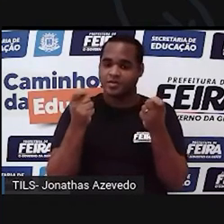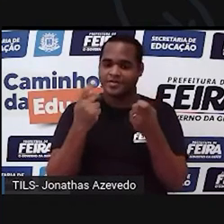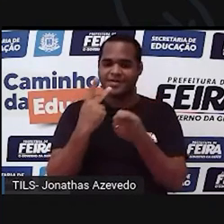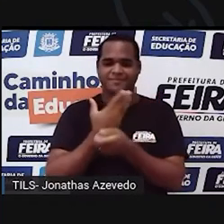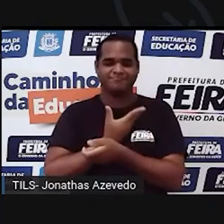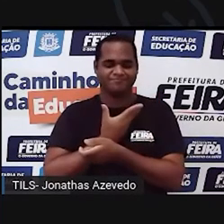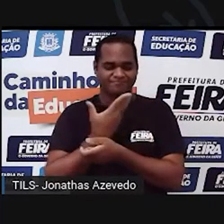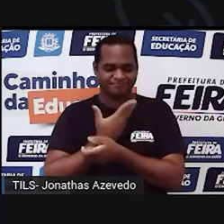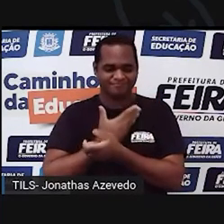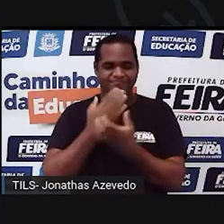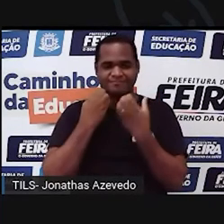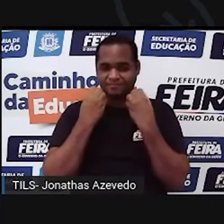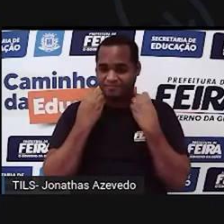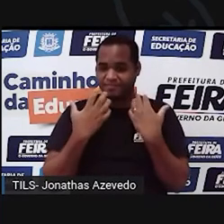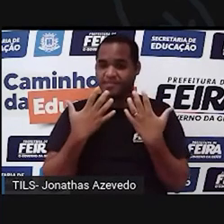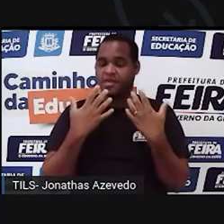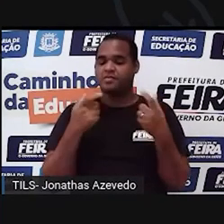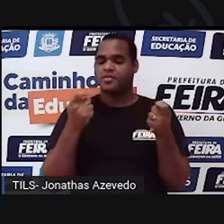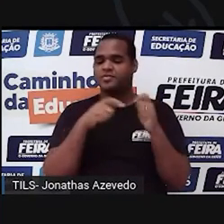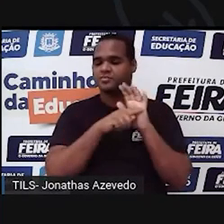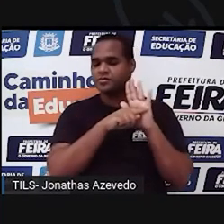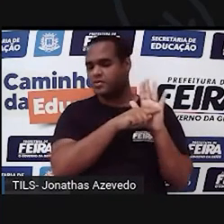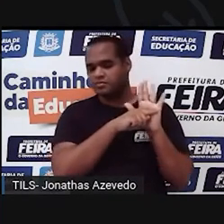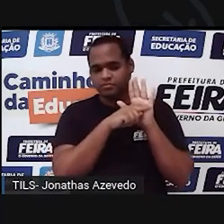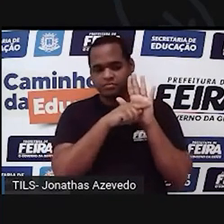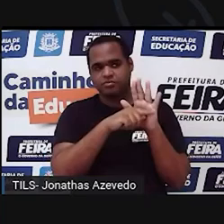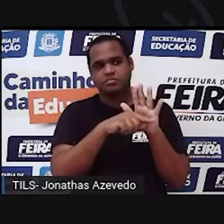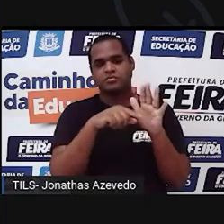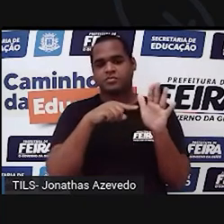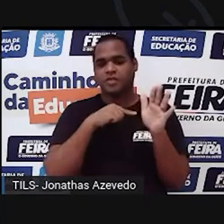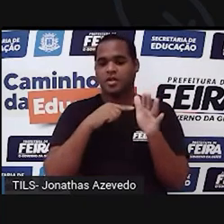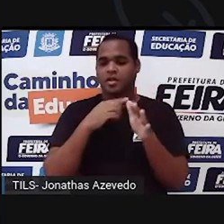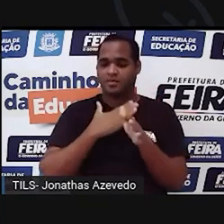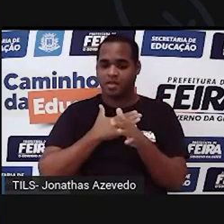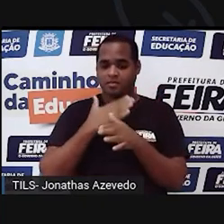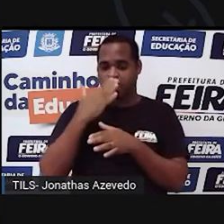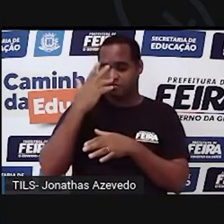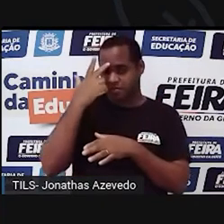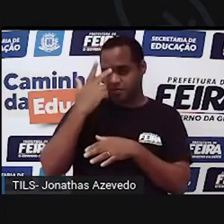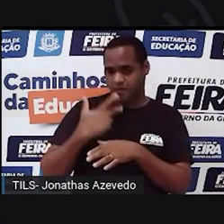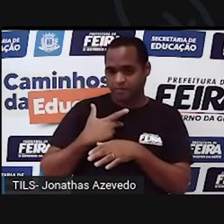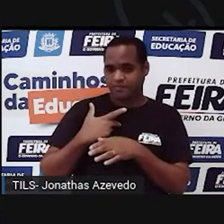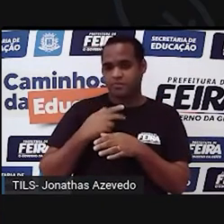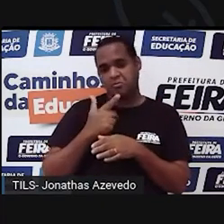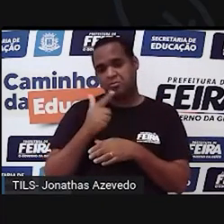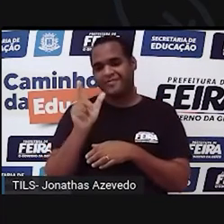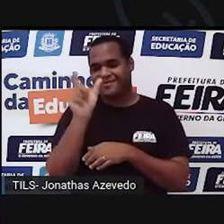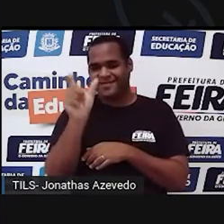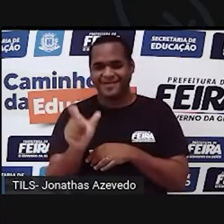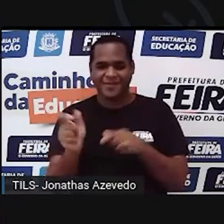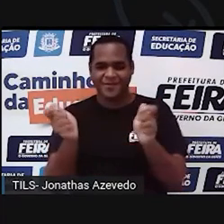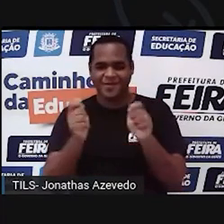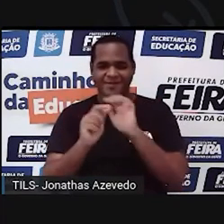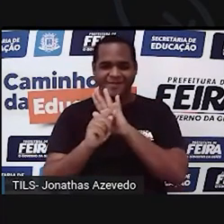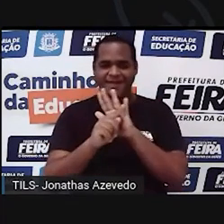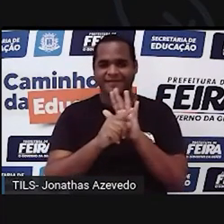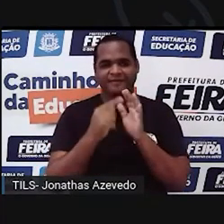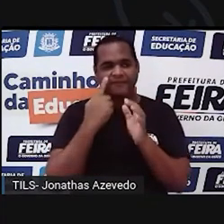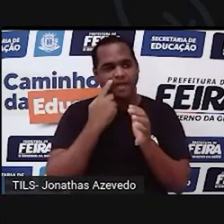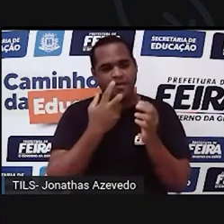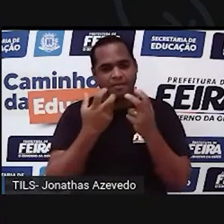amiga, né? E ajudar, a nós entendermos coisas que estão à nossa